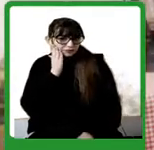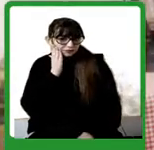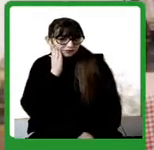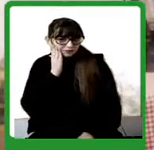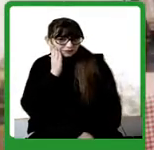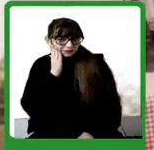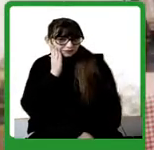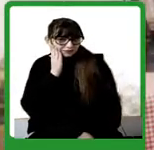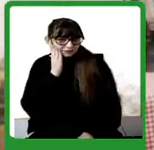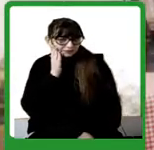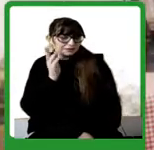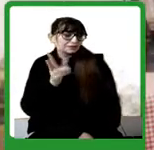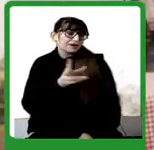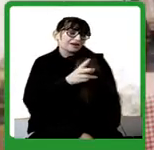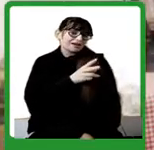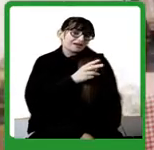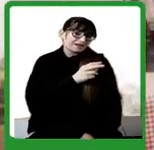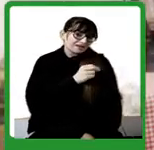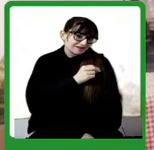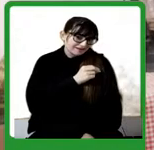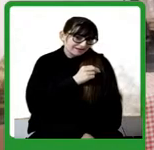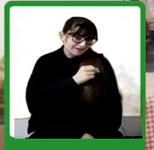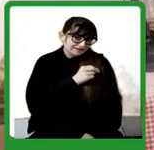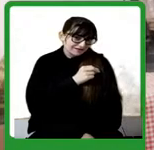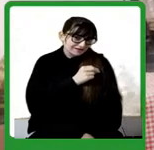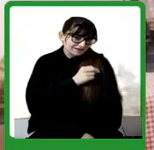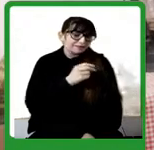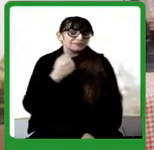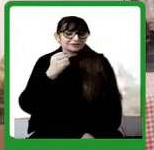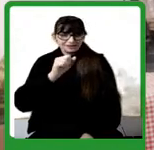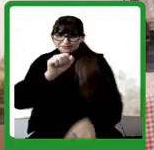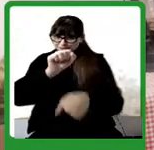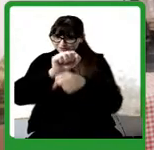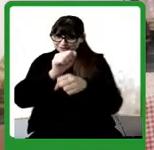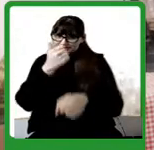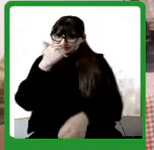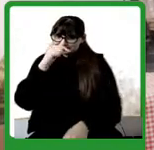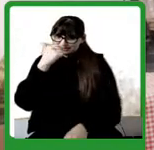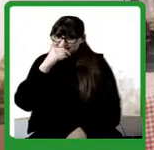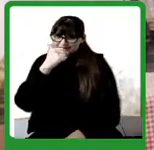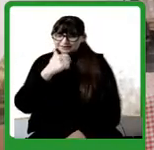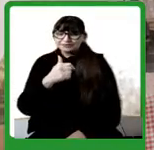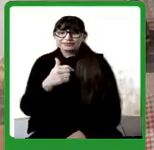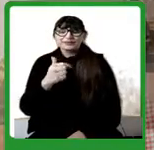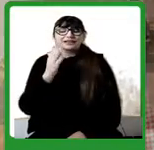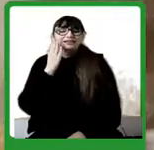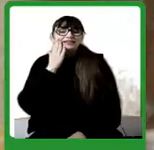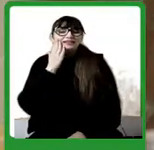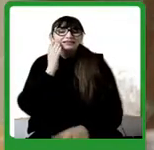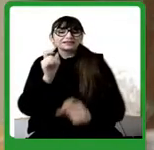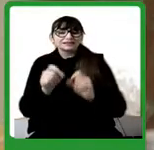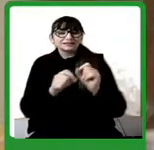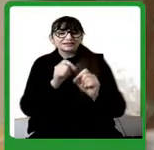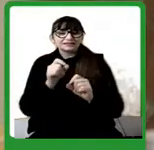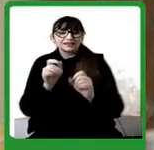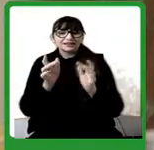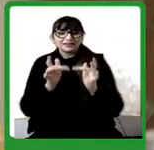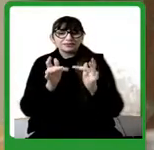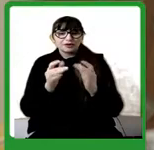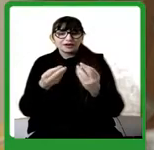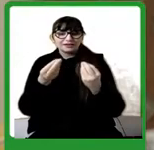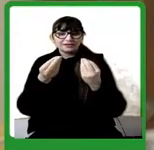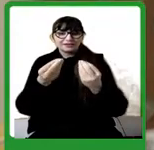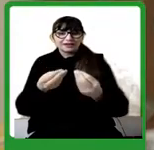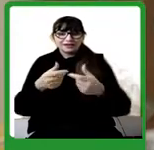Nossa, vocês são... Vamos se segurar, pessoal! Sabe o que elas falaram? Que daí o namorado dá lingerie para a namorada, é